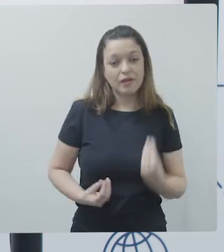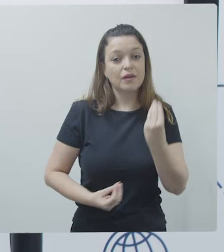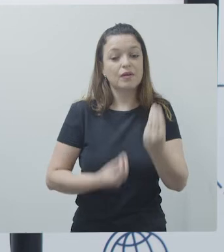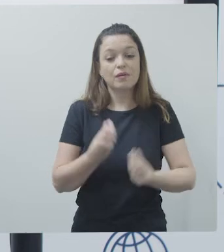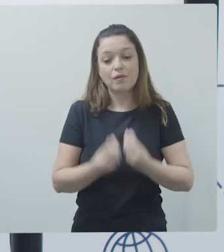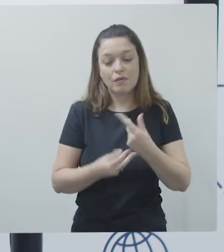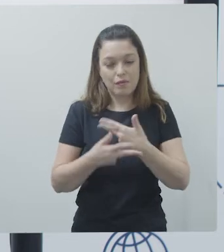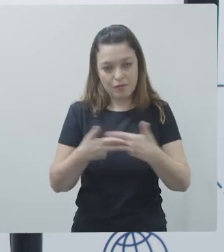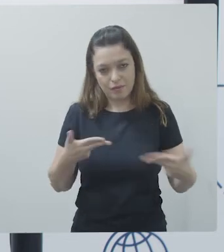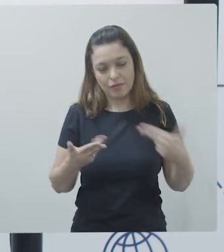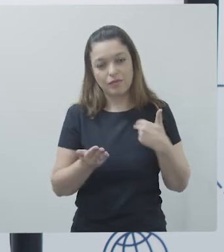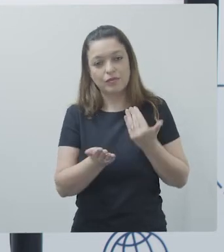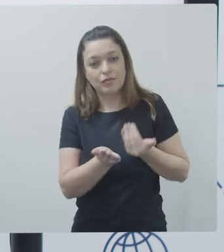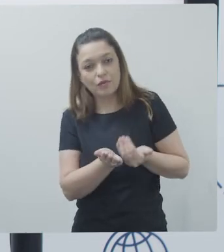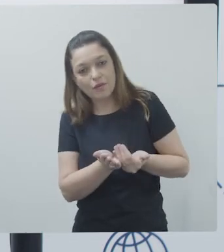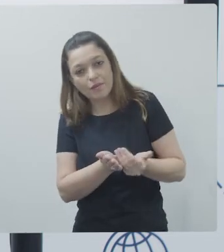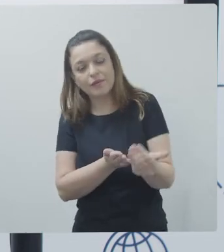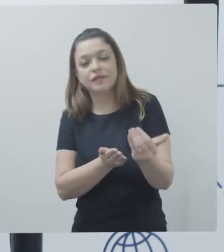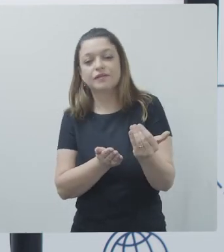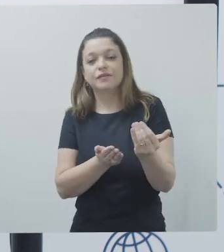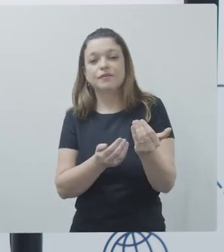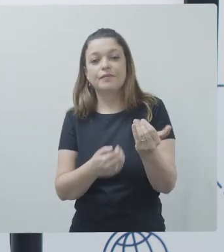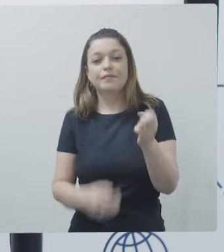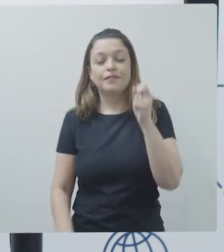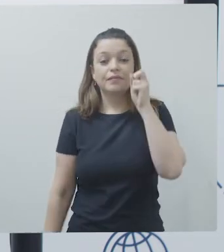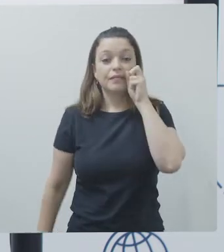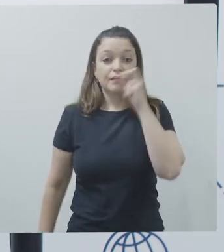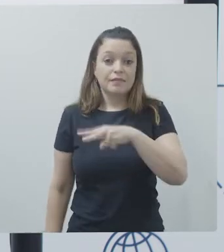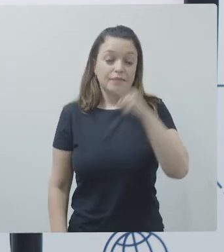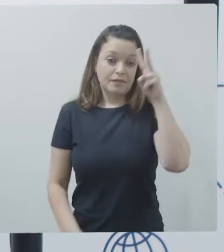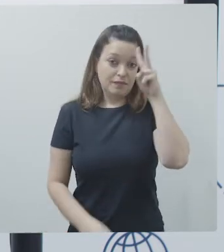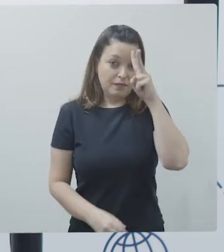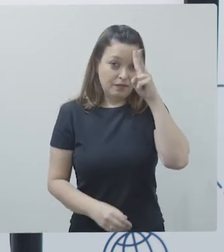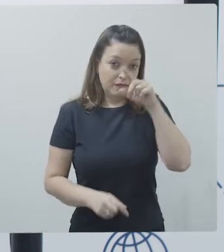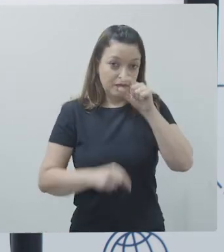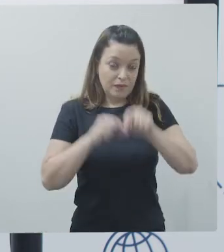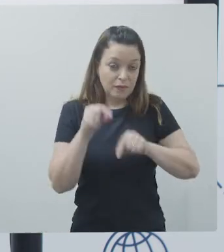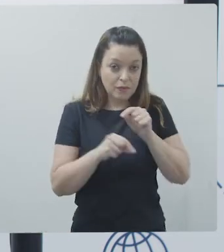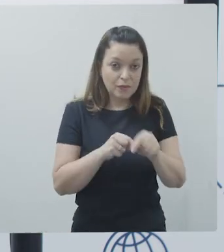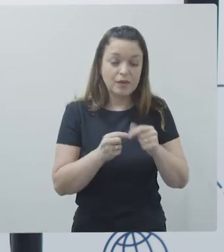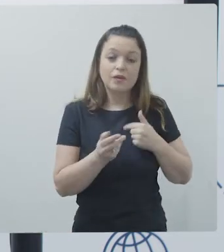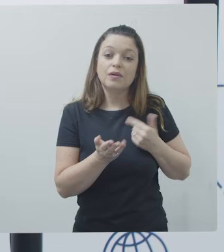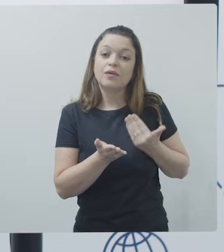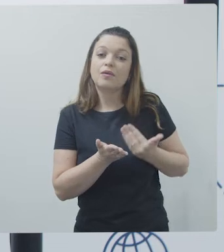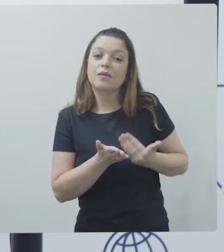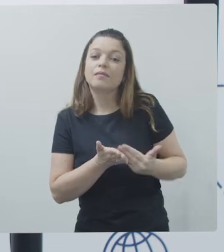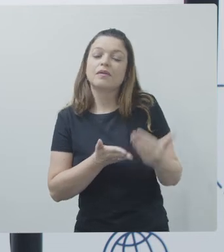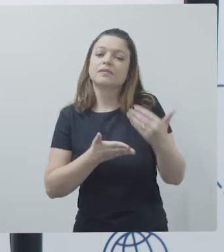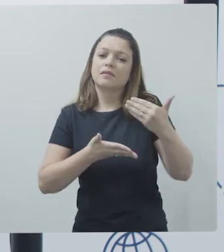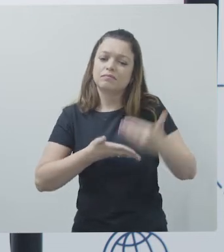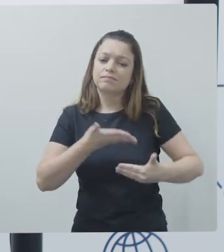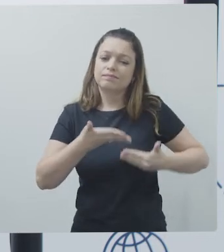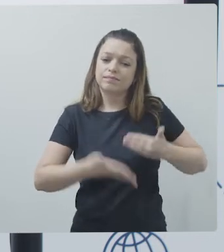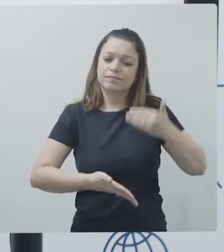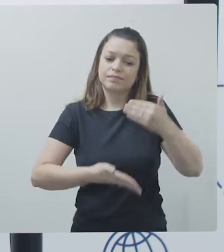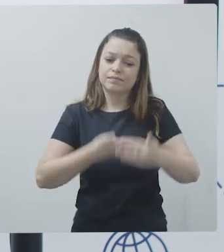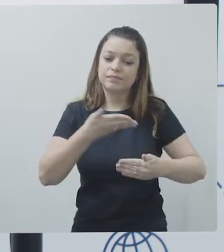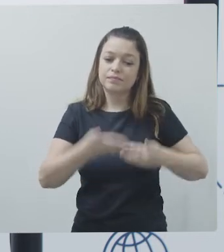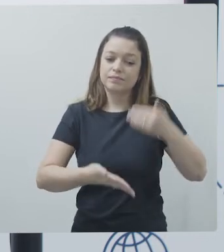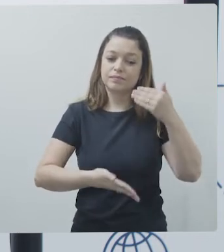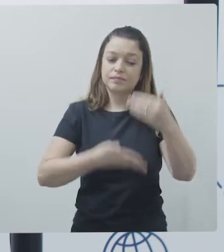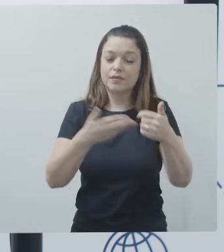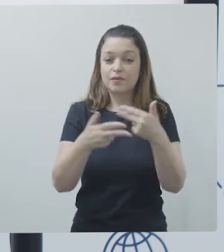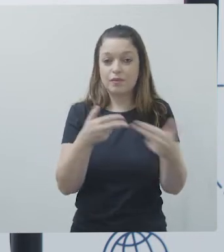esse início, né? Lembrando que começaram a construir, a fazer, a criar as